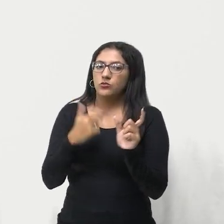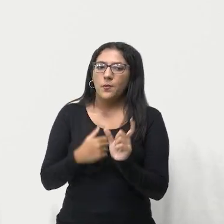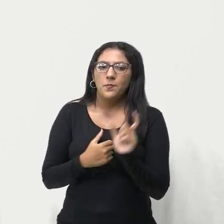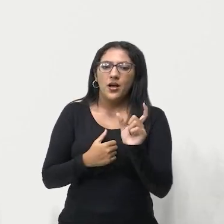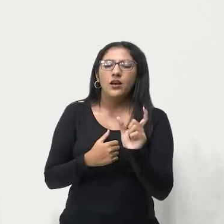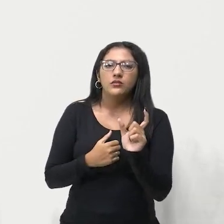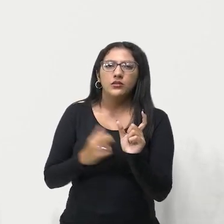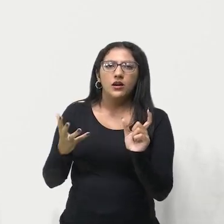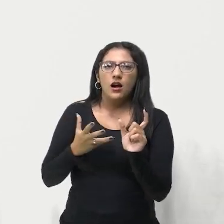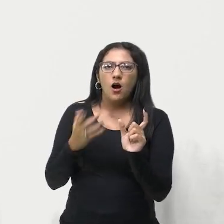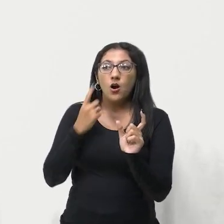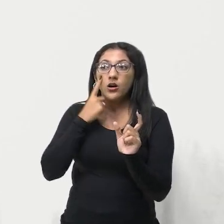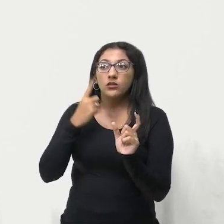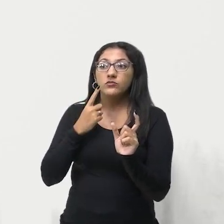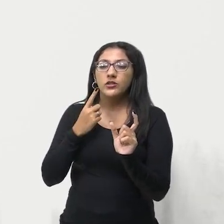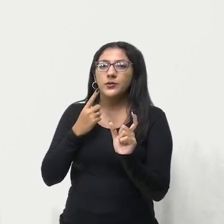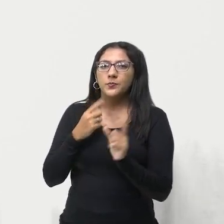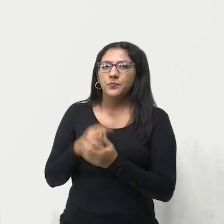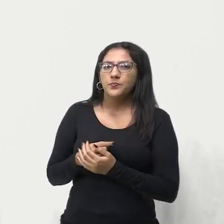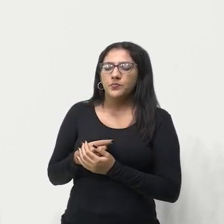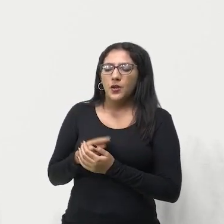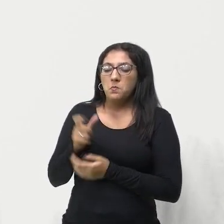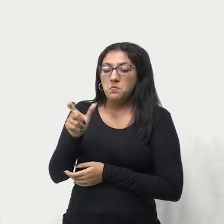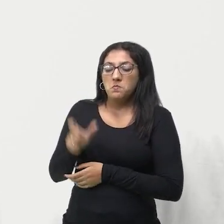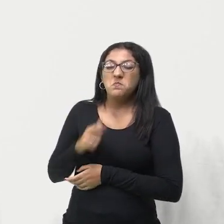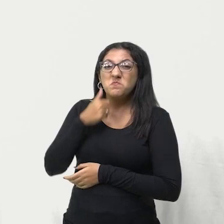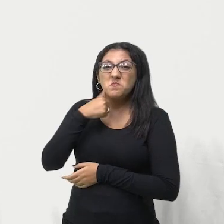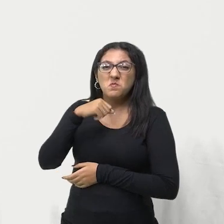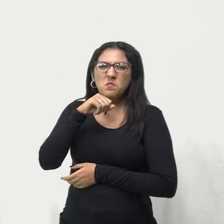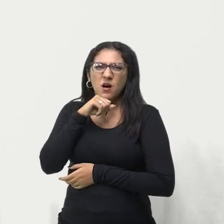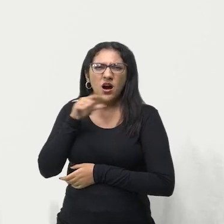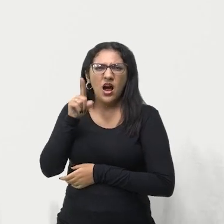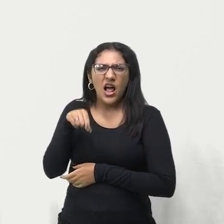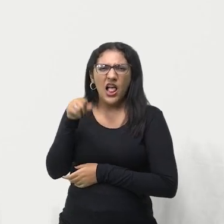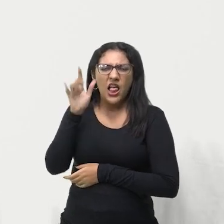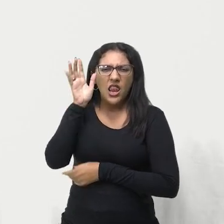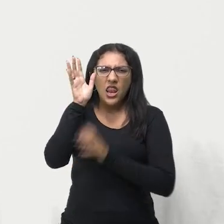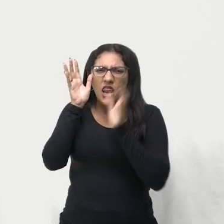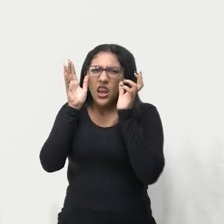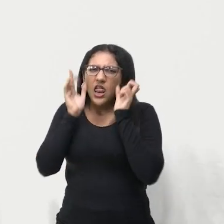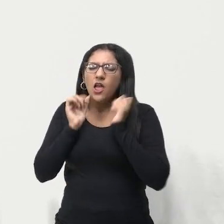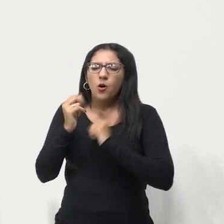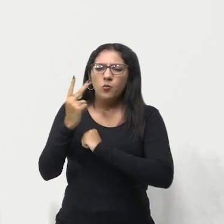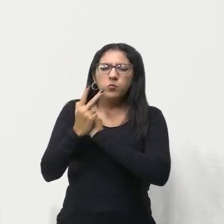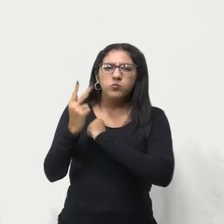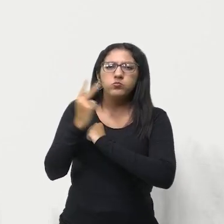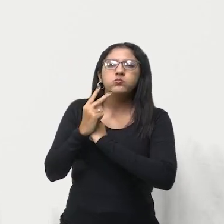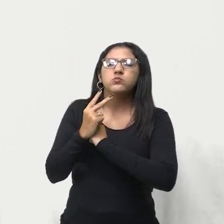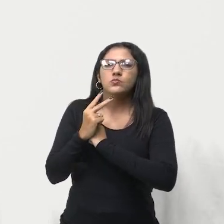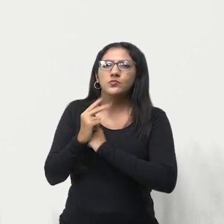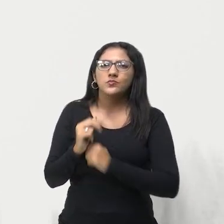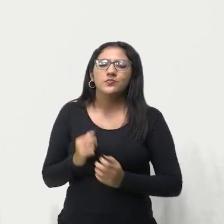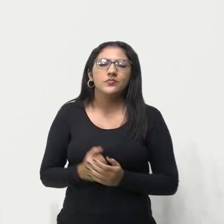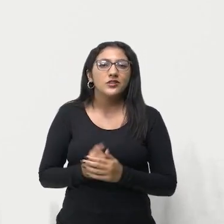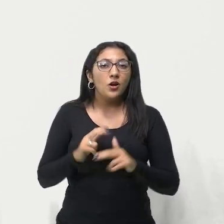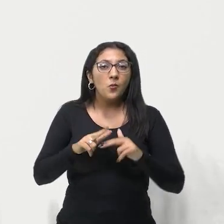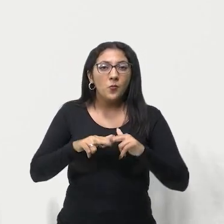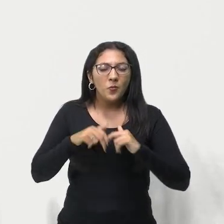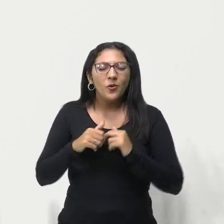Não. Aqui, mãe e a leoa aproximados, sem a palavrinha comparativa.